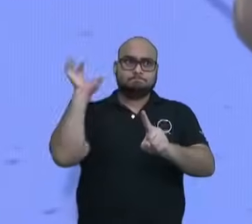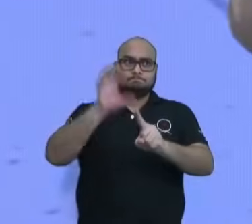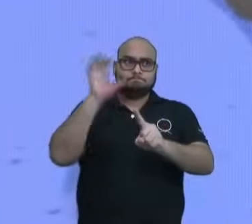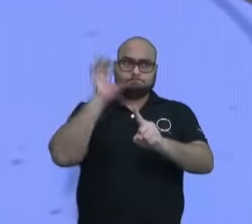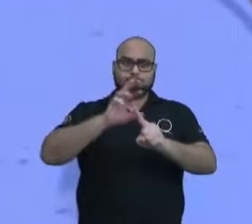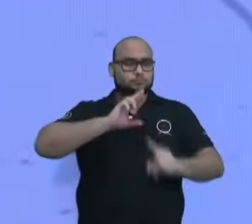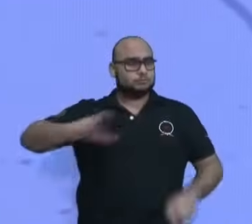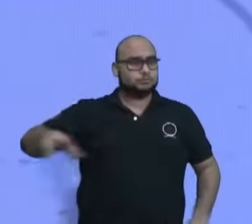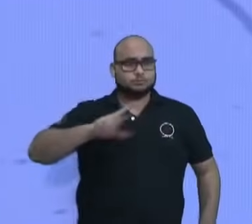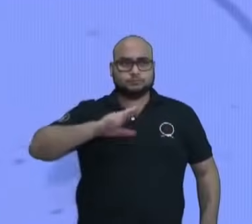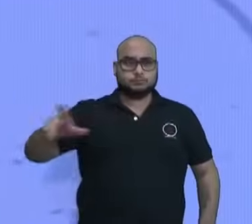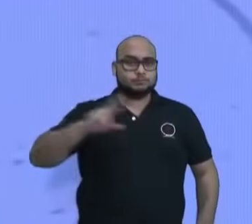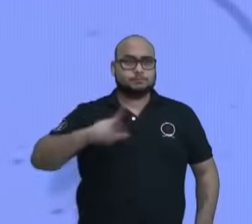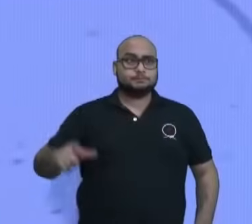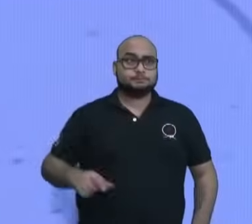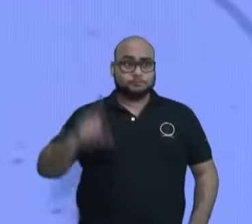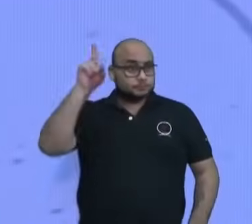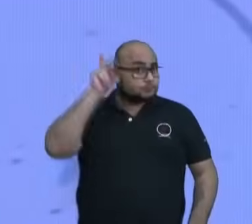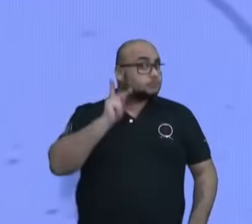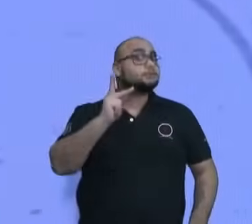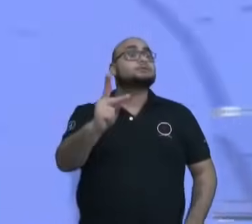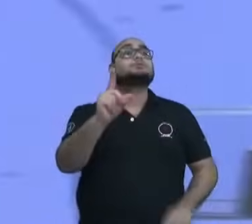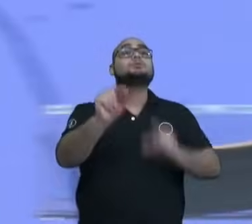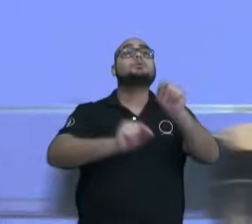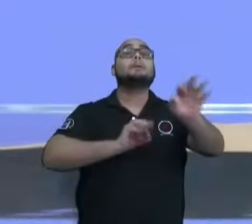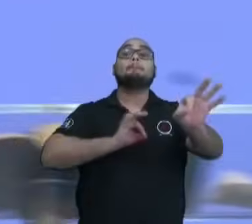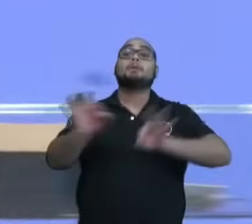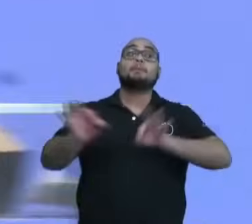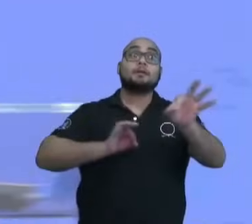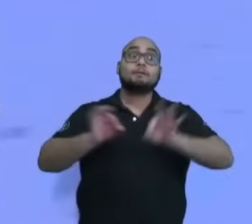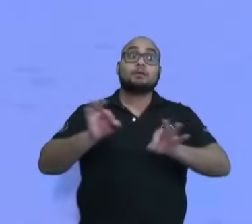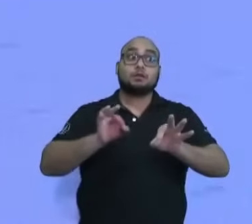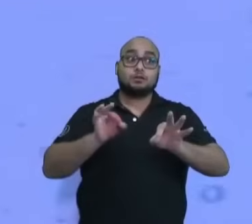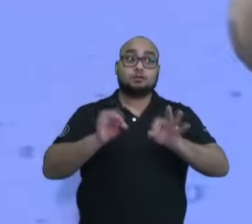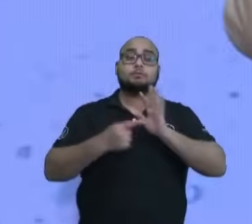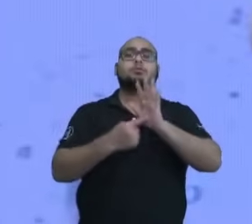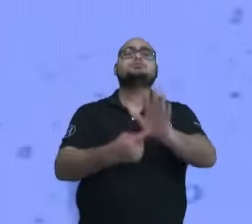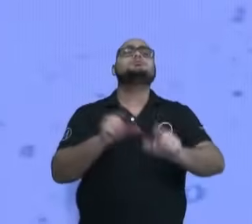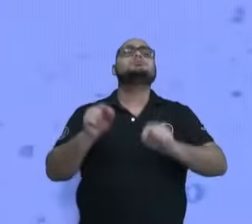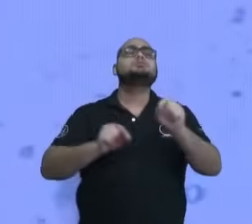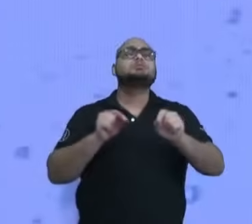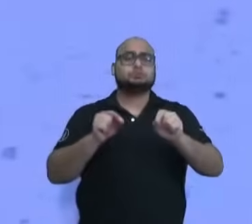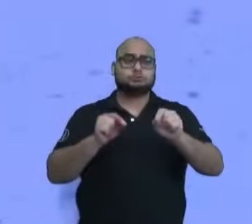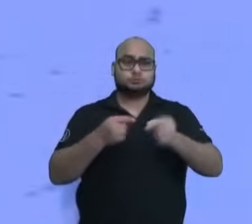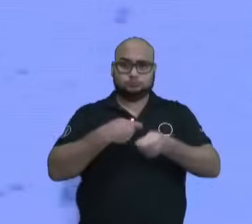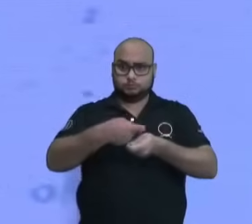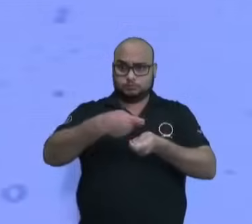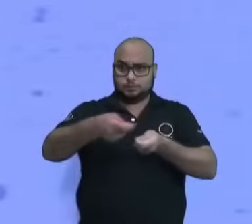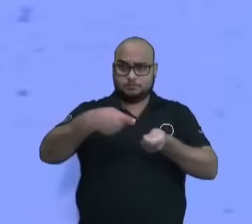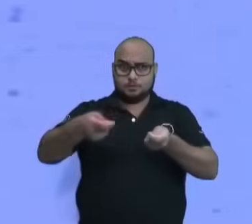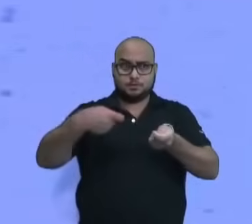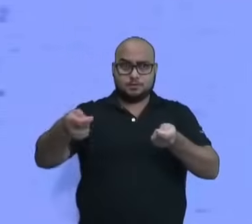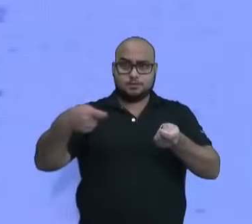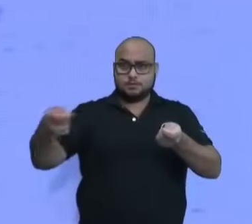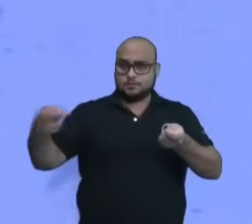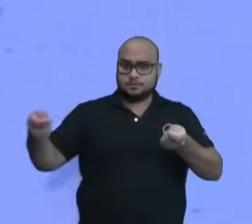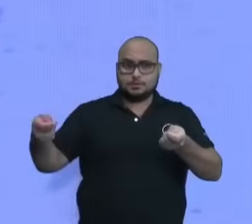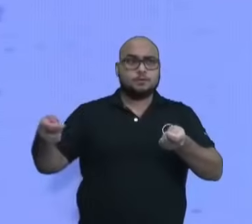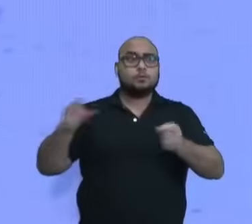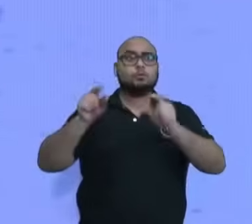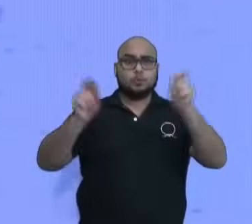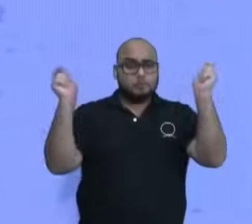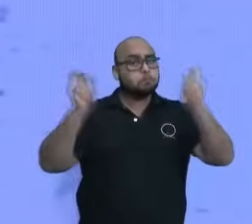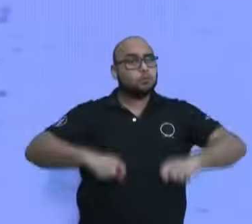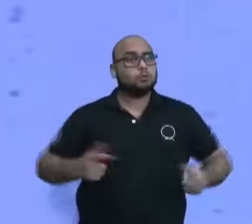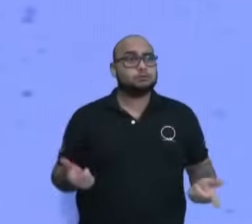Talentos de Mateus 25:15 os talentos foram distribuídos conforme a capacidade